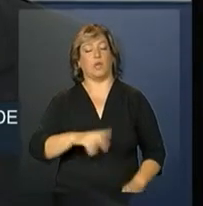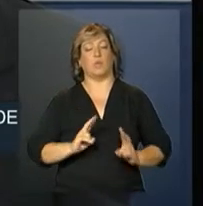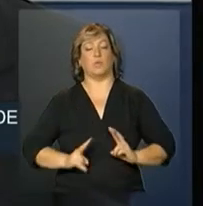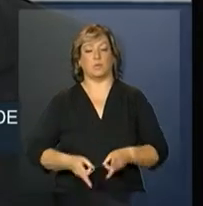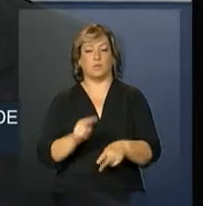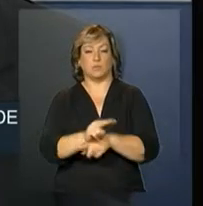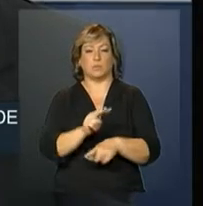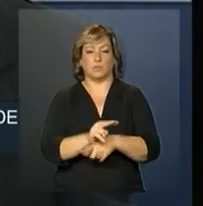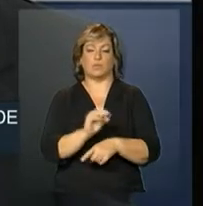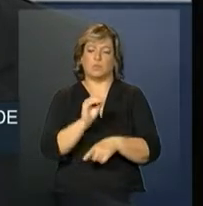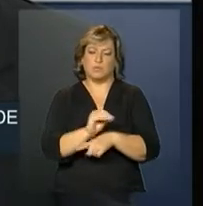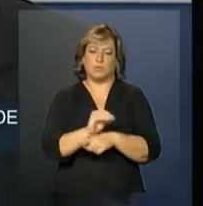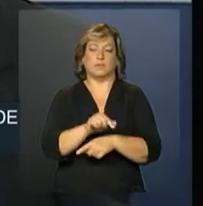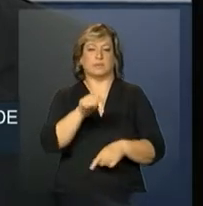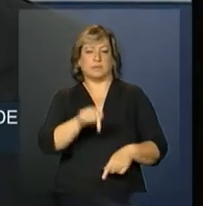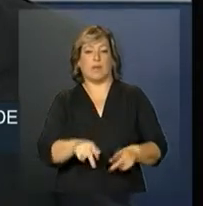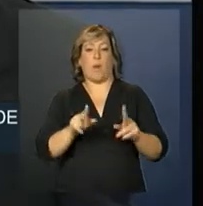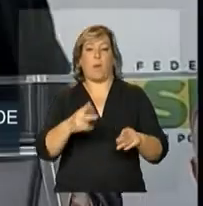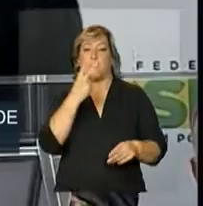porto como fosse seu filho.